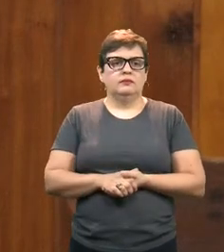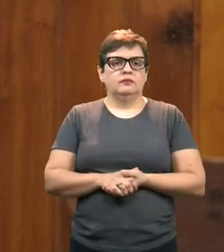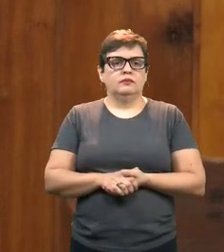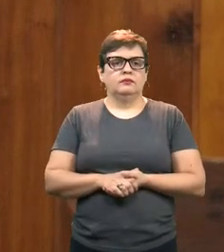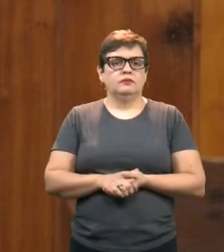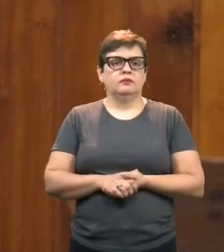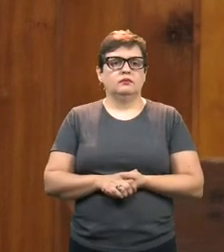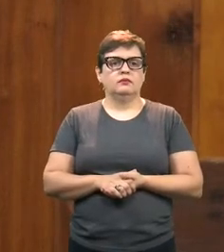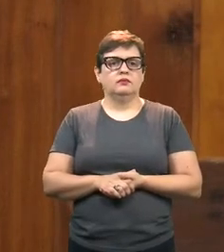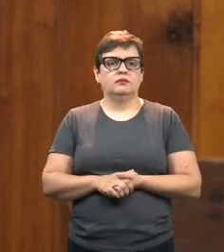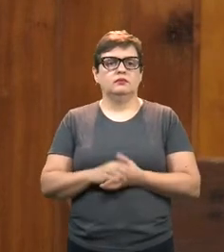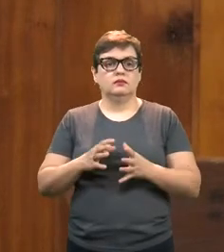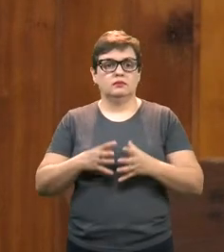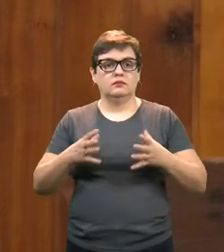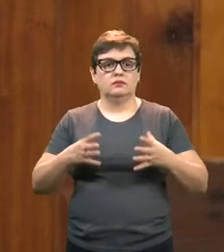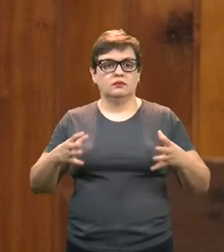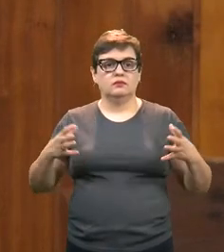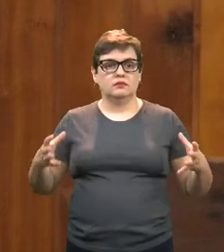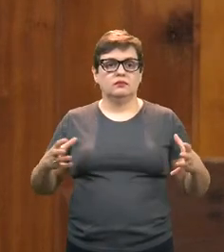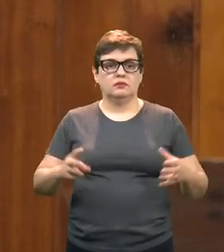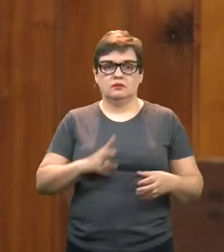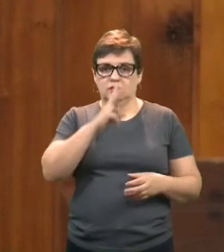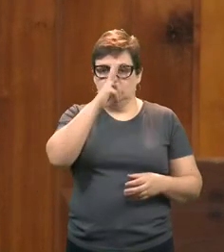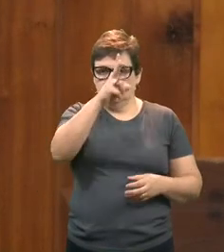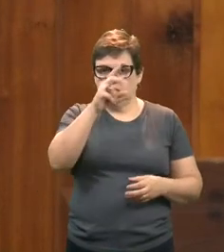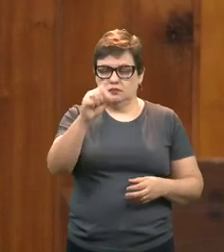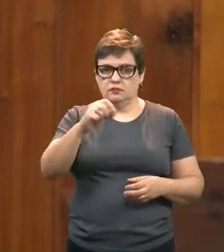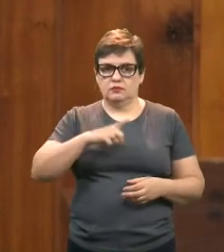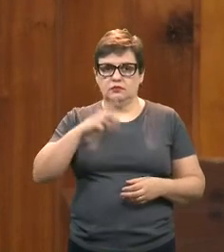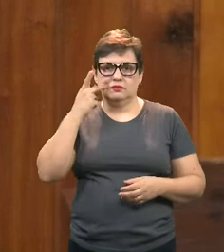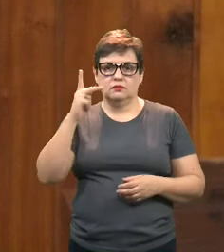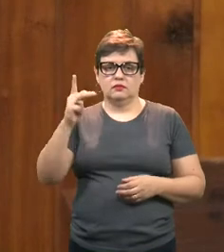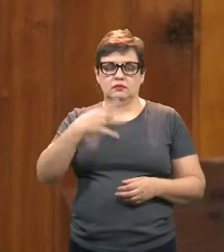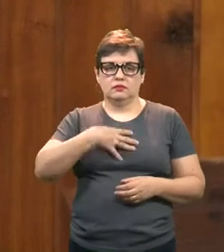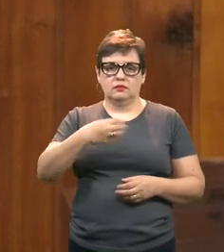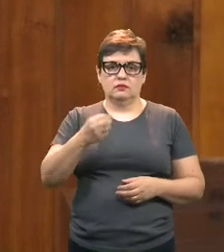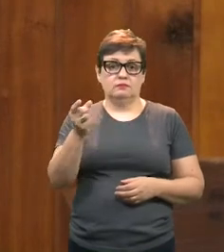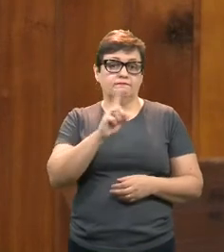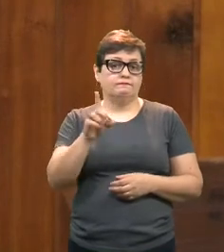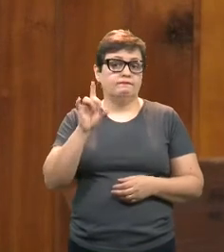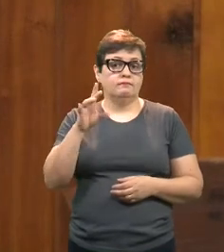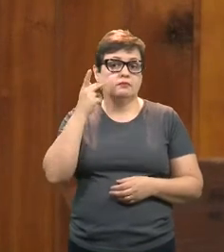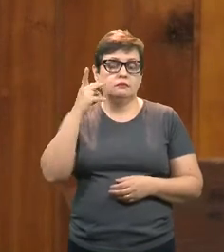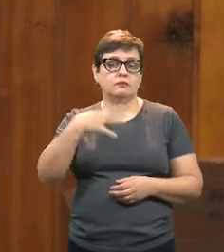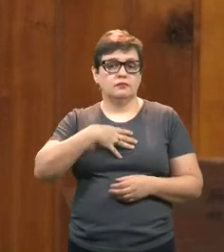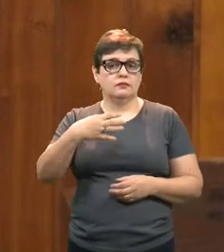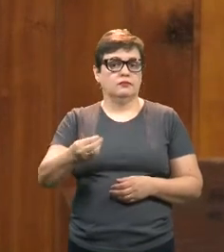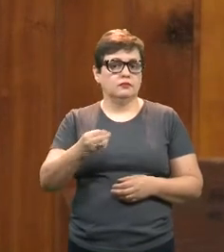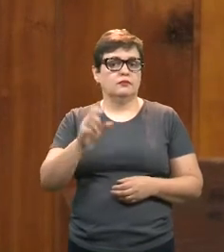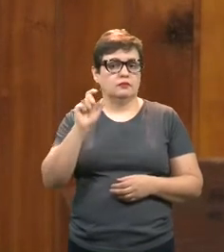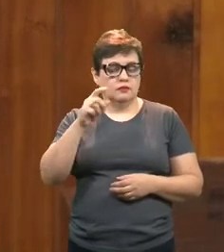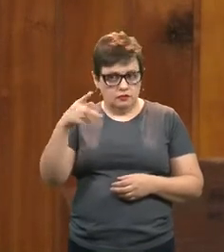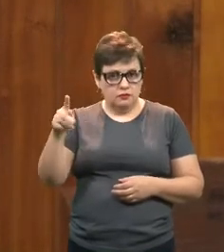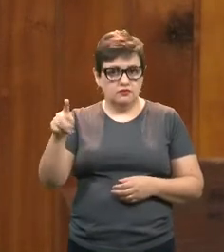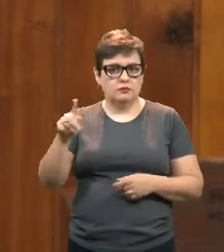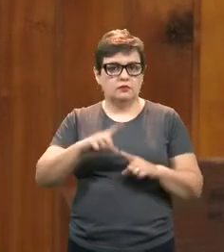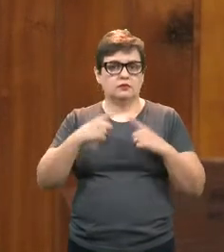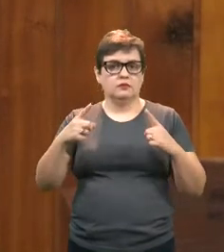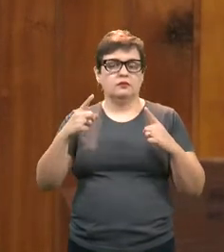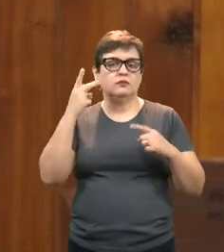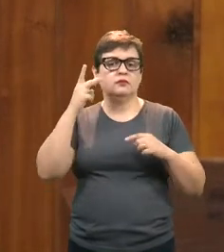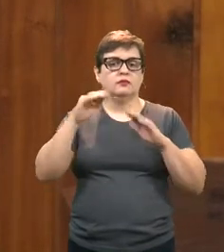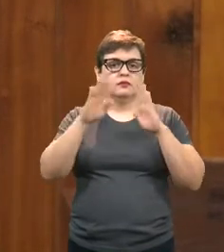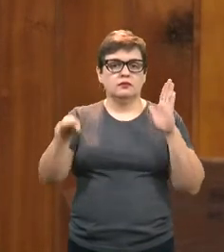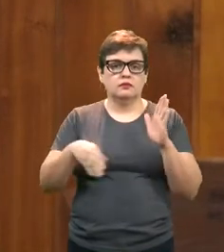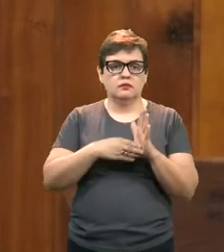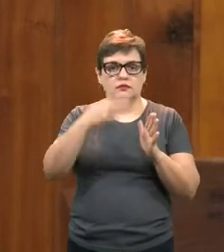elas aumentam cada vez mais a força que elas têm para os filhos, e não apenas para os filhos, mas também para todos